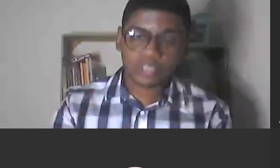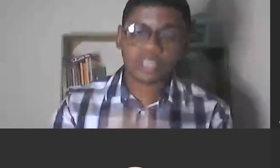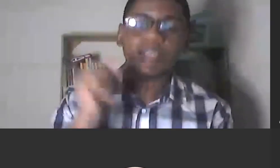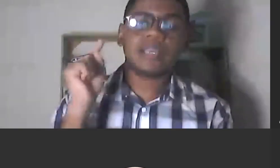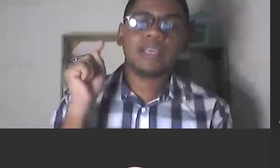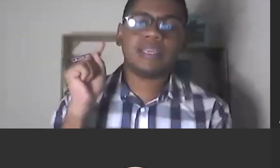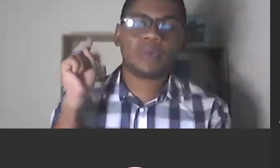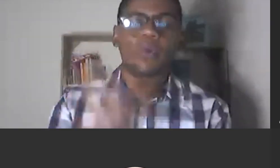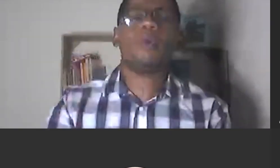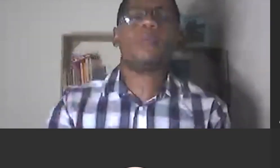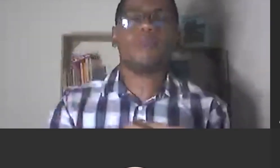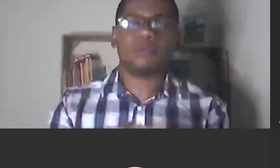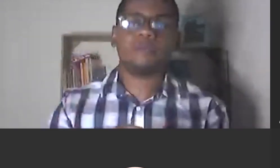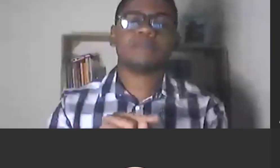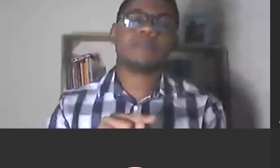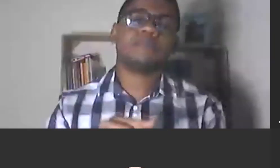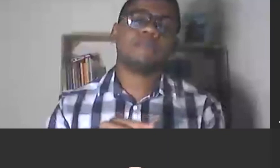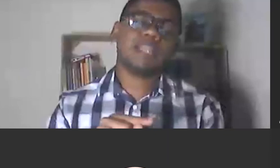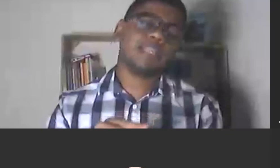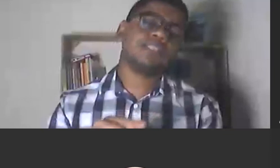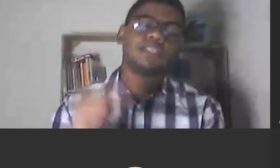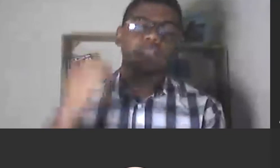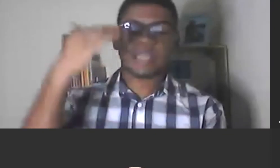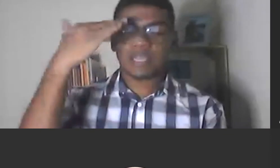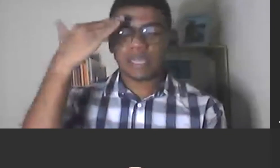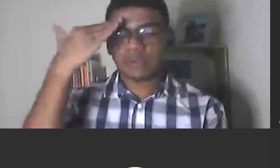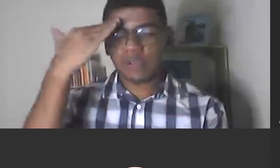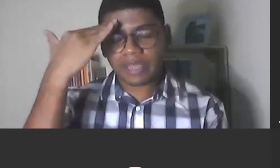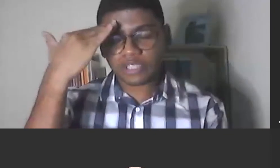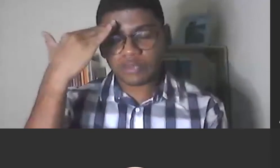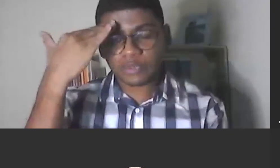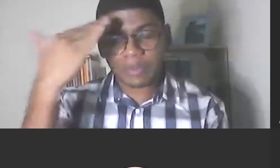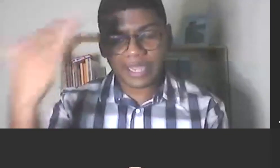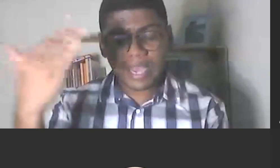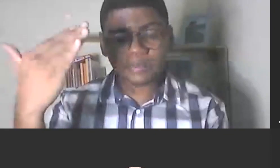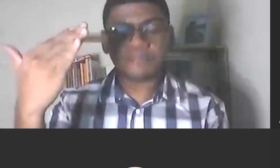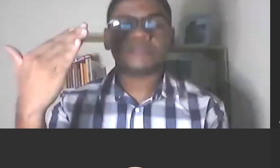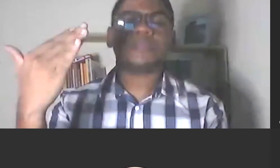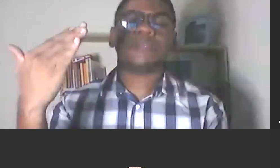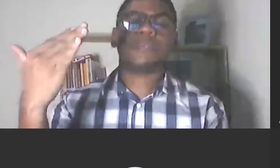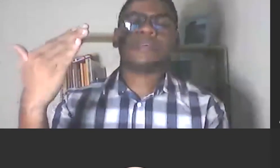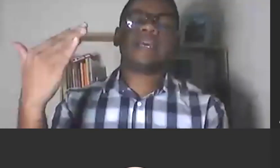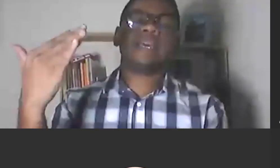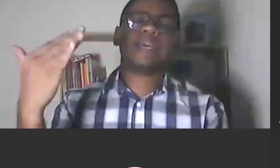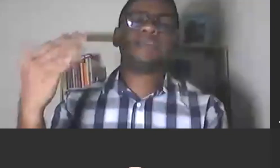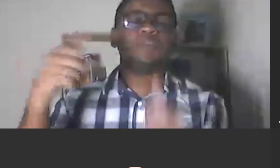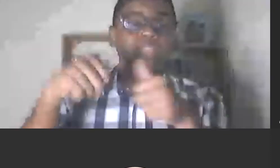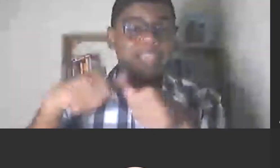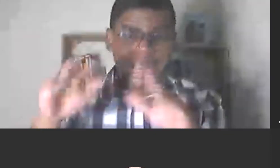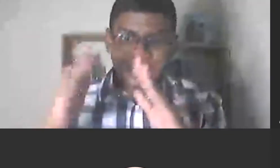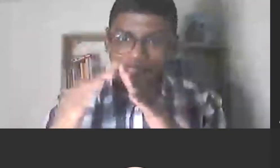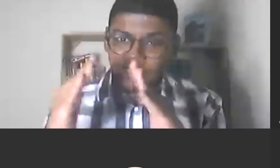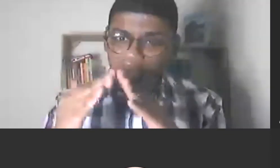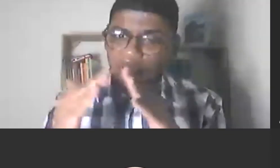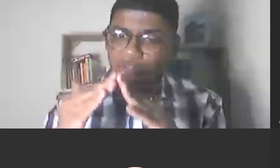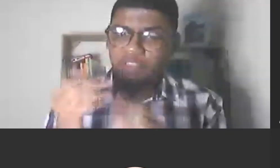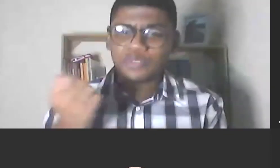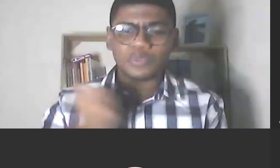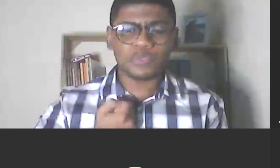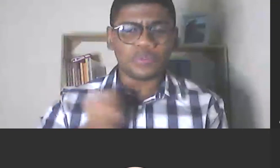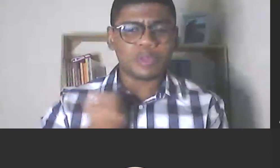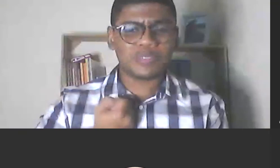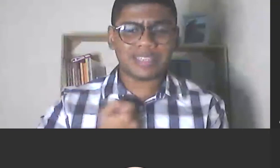relacionados à saúde e corpo humano. Beleza, gente? Então, novamente, muito obrigado. Fiquem em casa, gente,